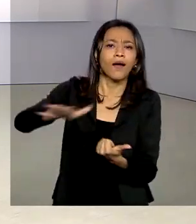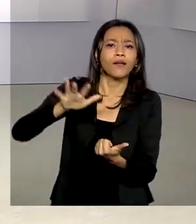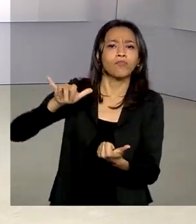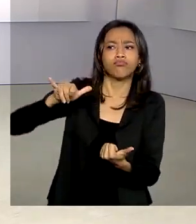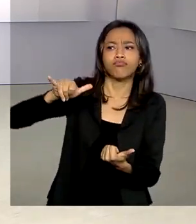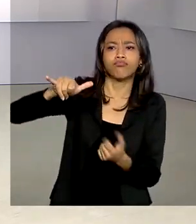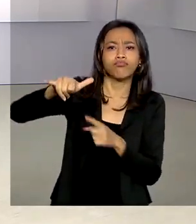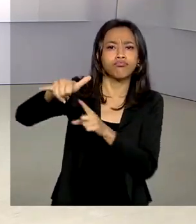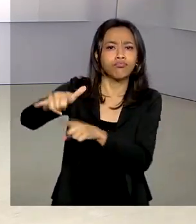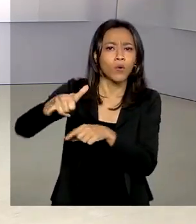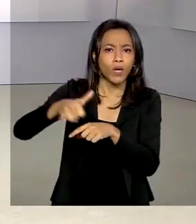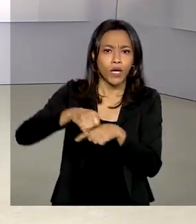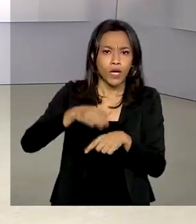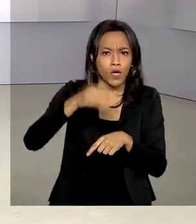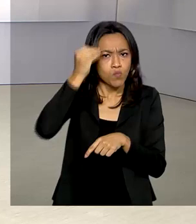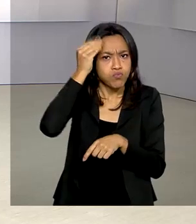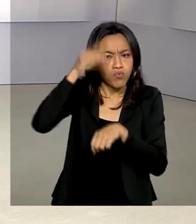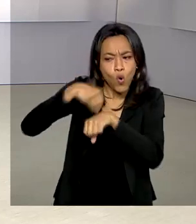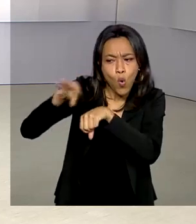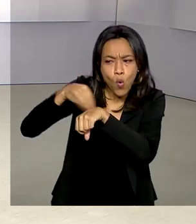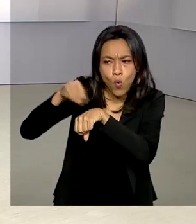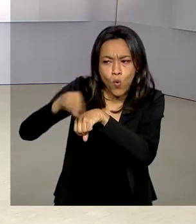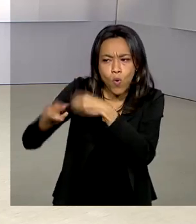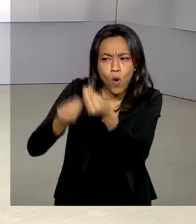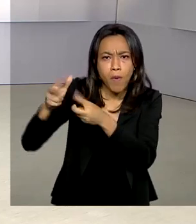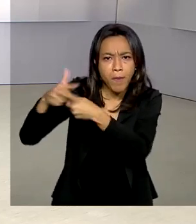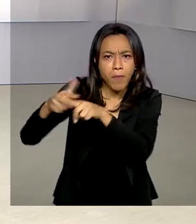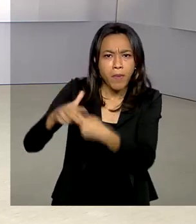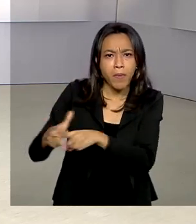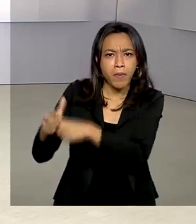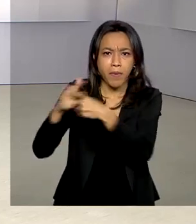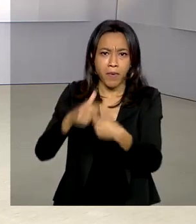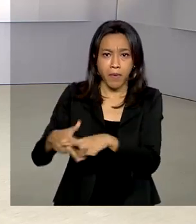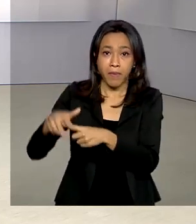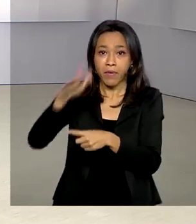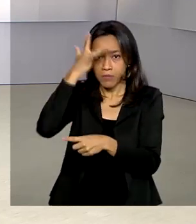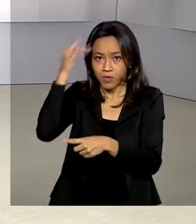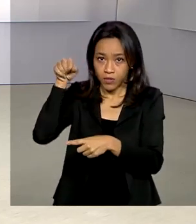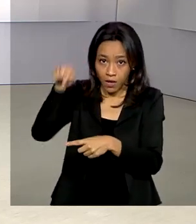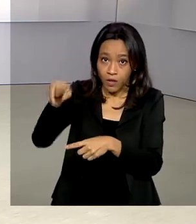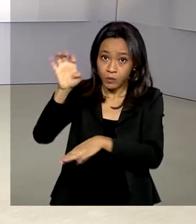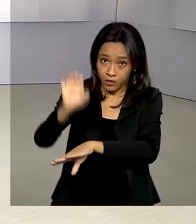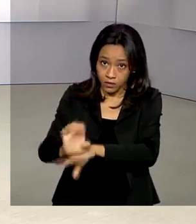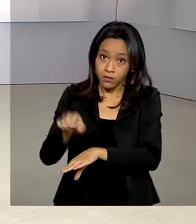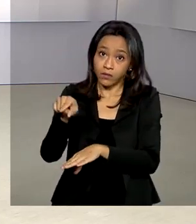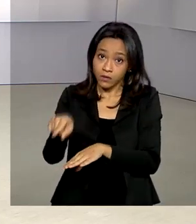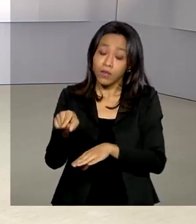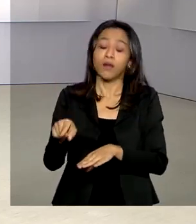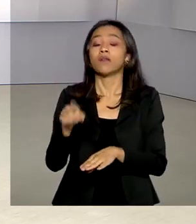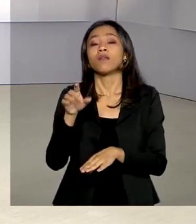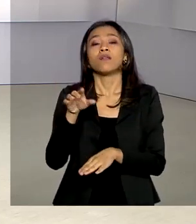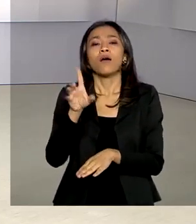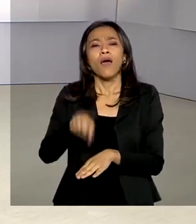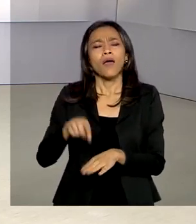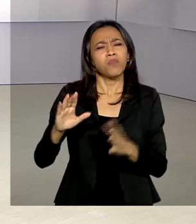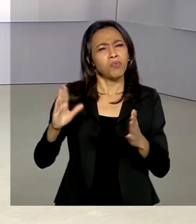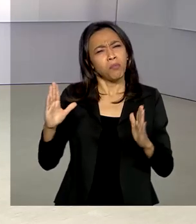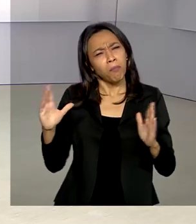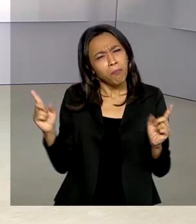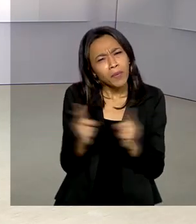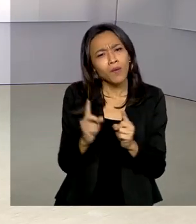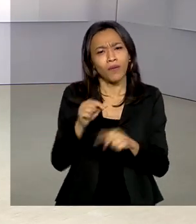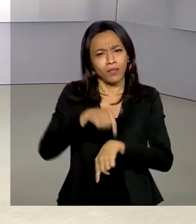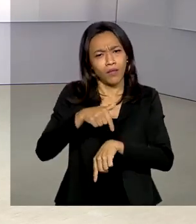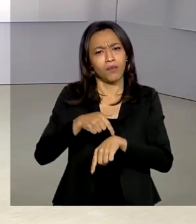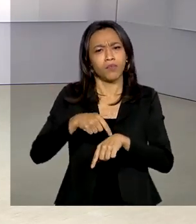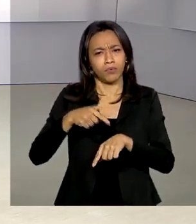aeronaves e passando o conhecimento para os pilotos do estado de acordo com a publicação o apoio é de caráter temporário e